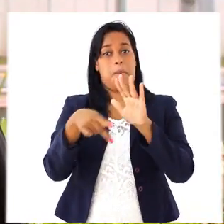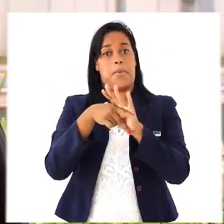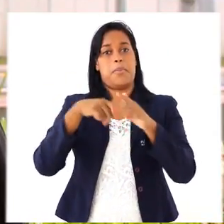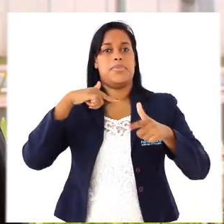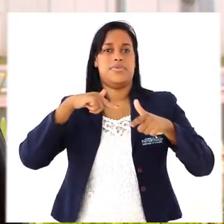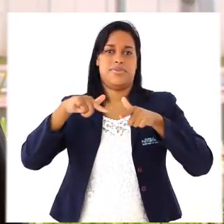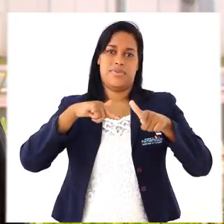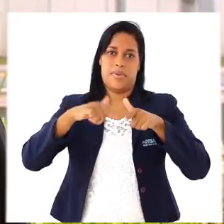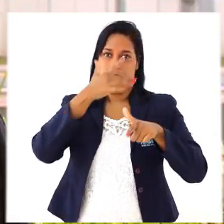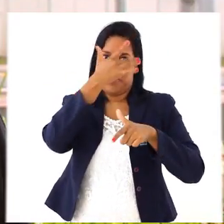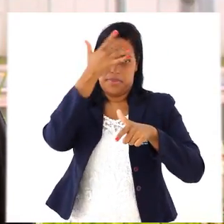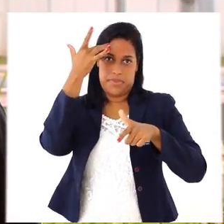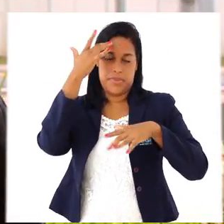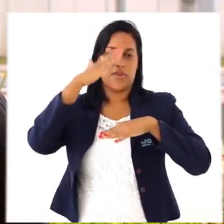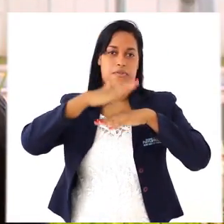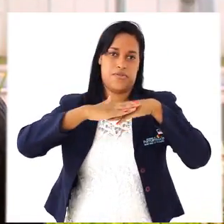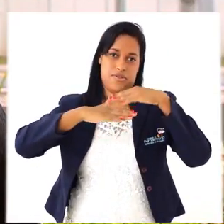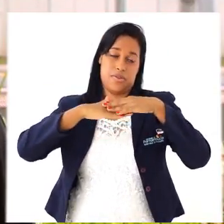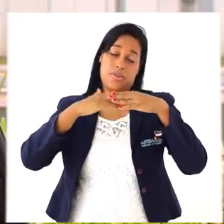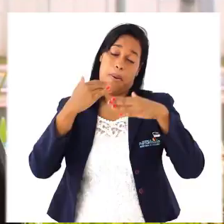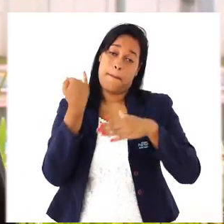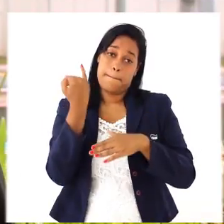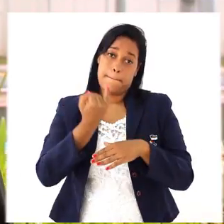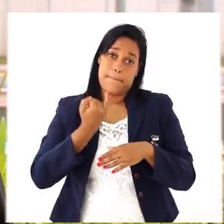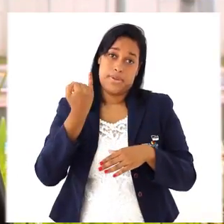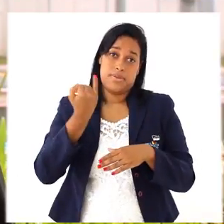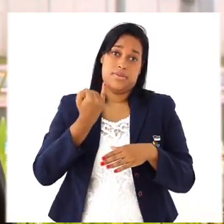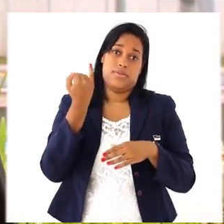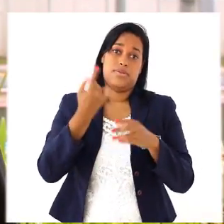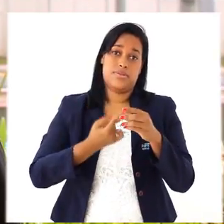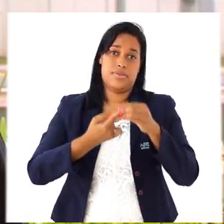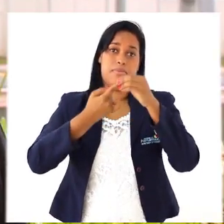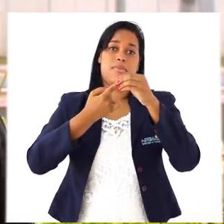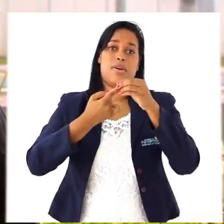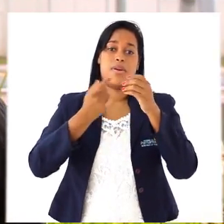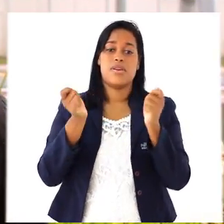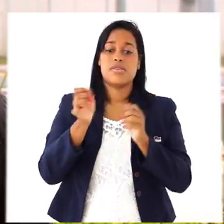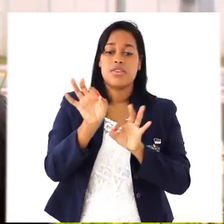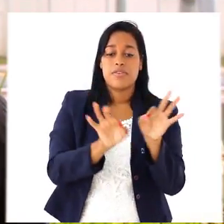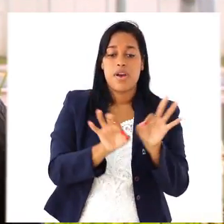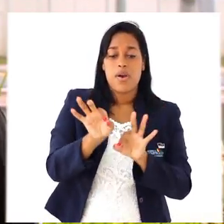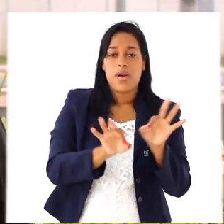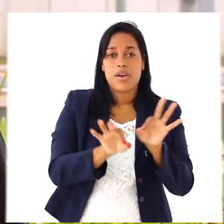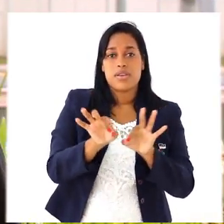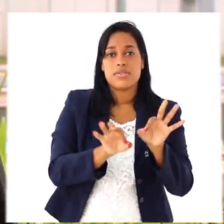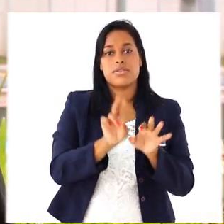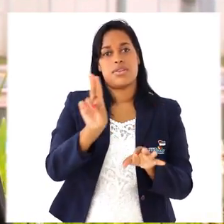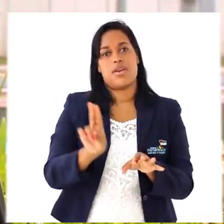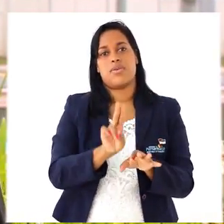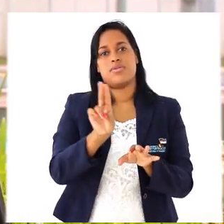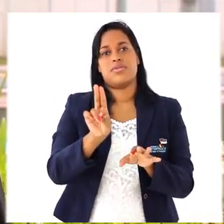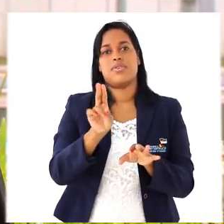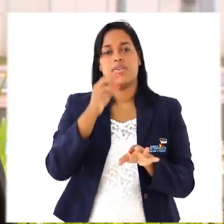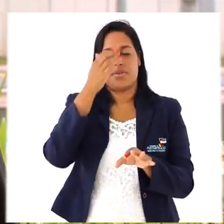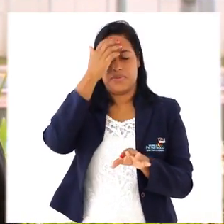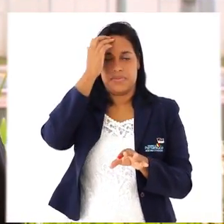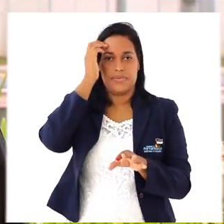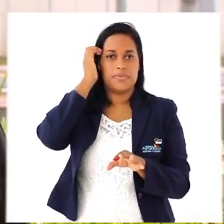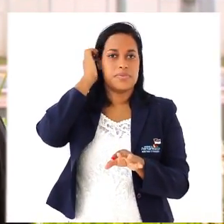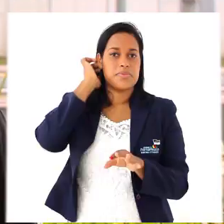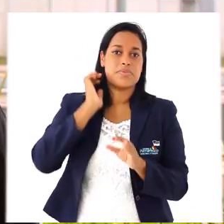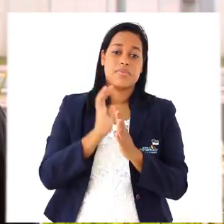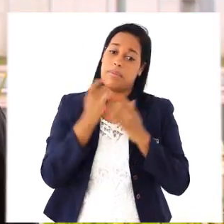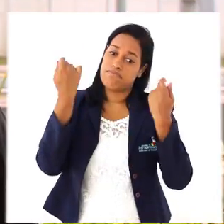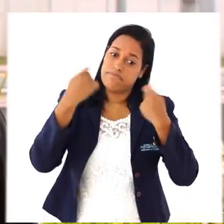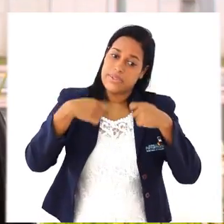que é o principal afetado, é o ator principal disso aí. Ele que vai manipular, ele que vai utilizar esses equipamentos. Então por isso que